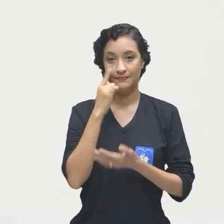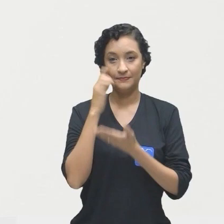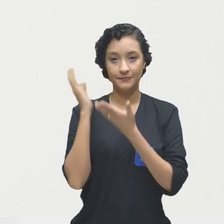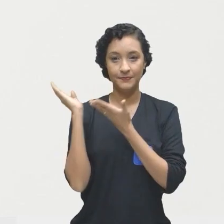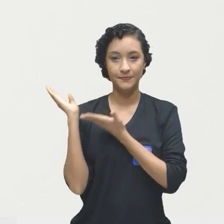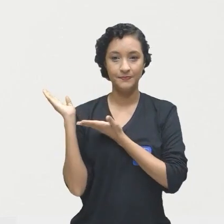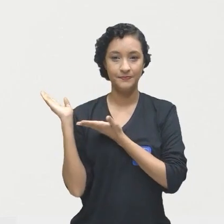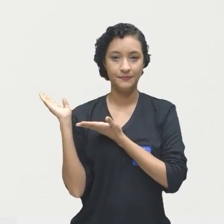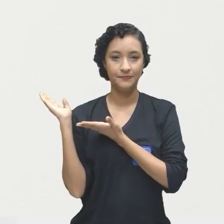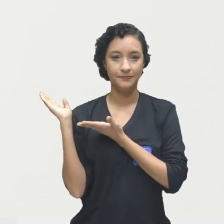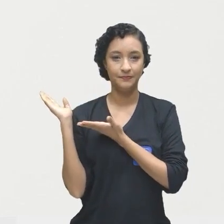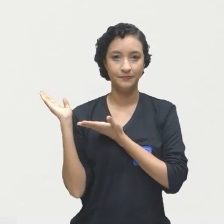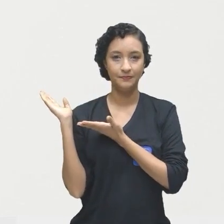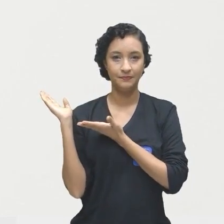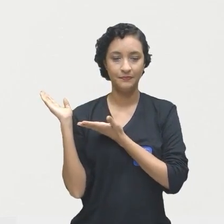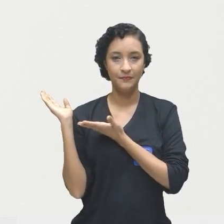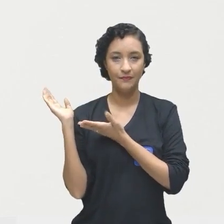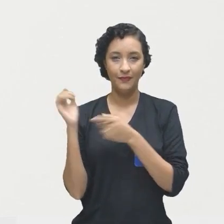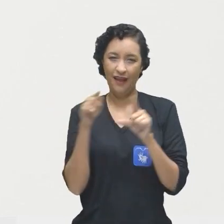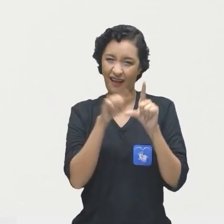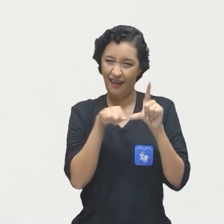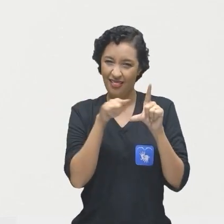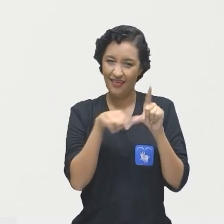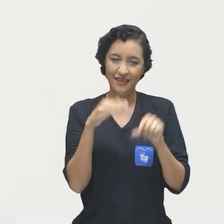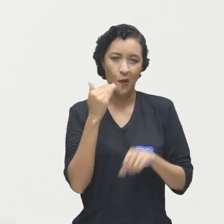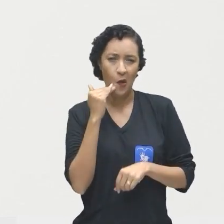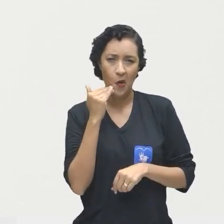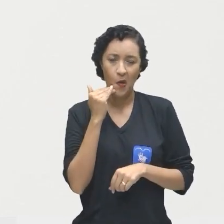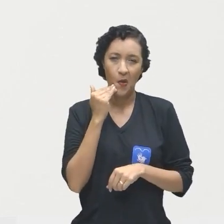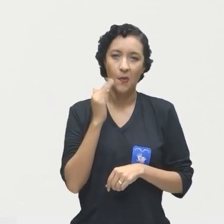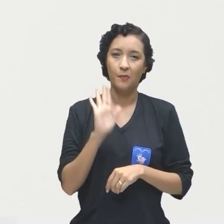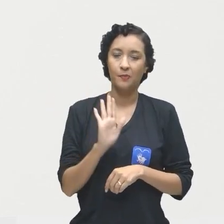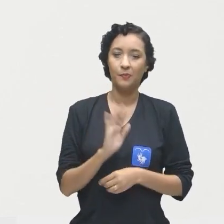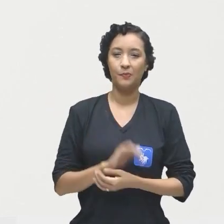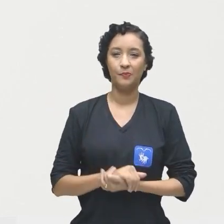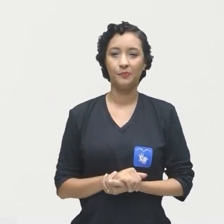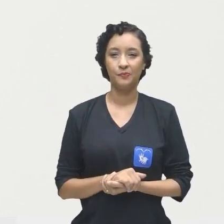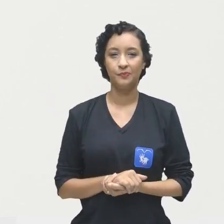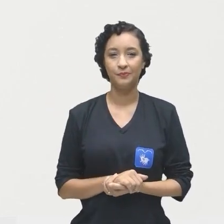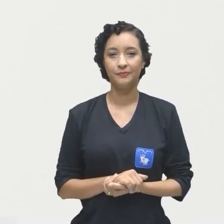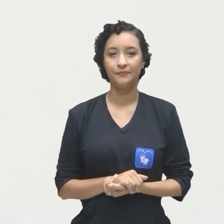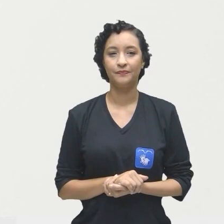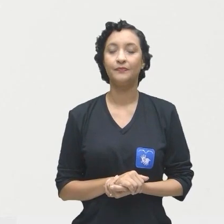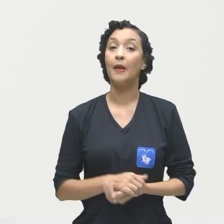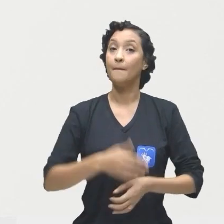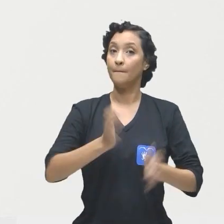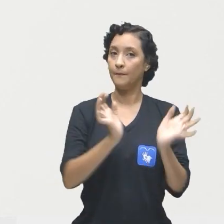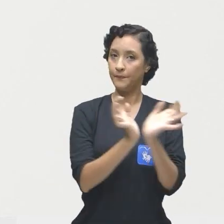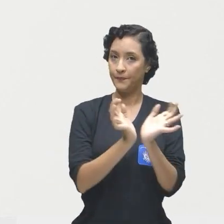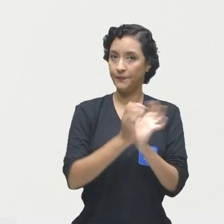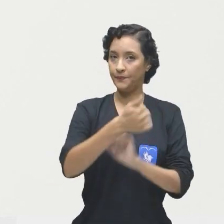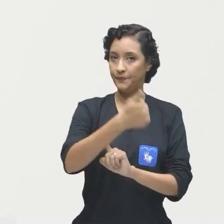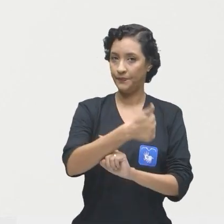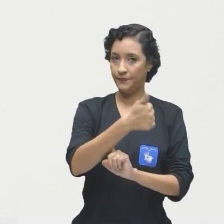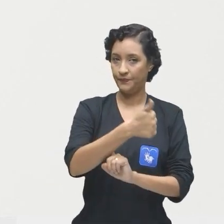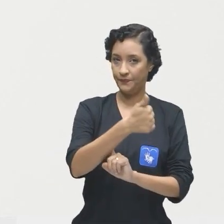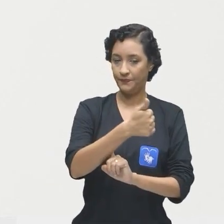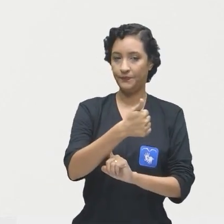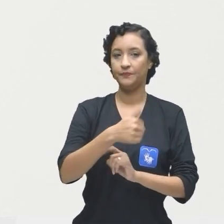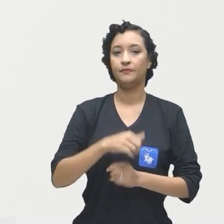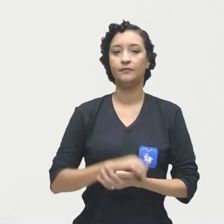Vamos ajeitar aqui que a letra não ficou legal, né? No setor primário. O I não tinha